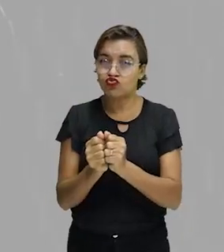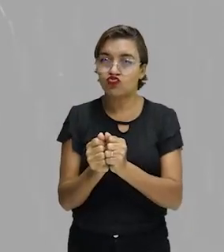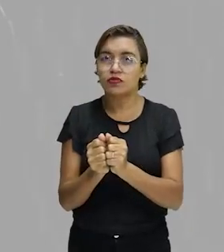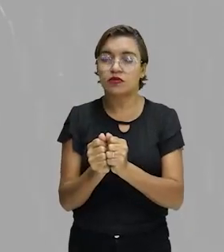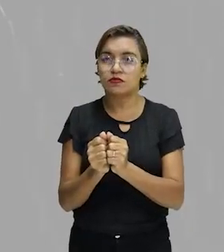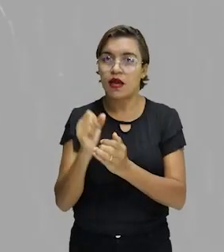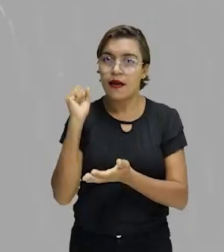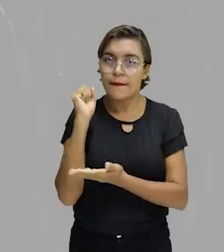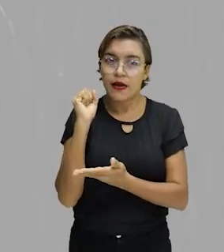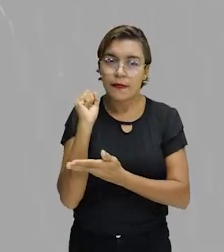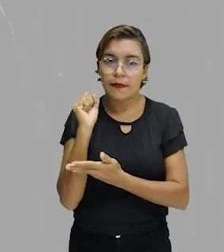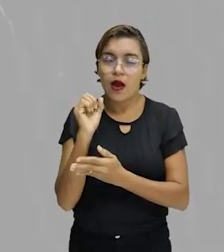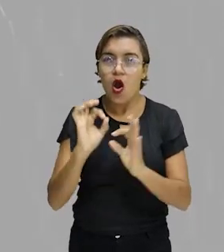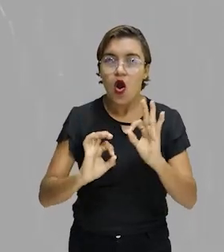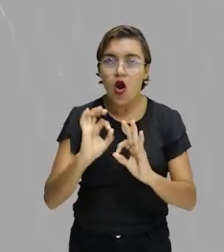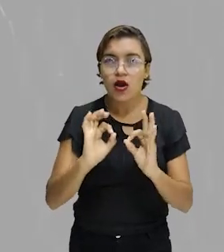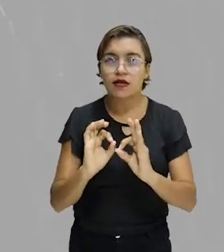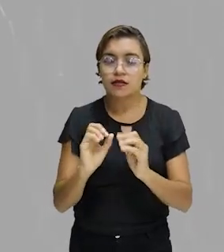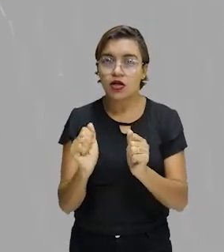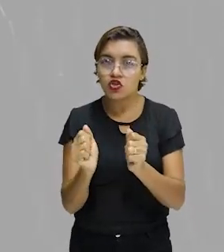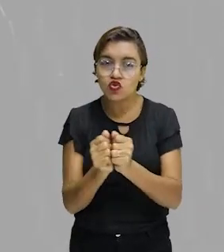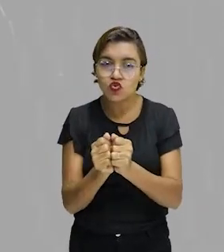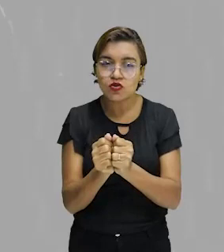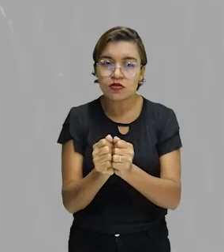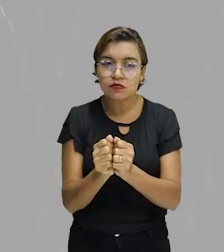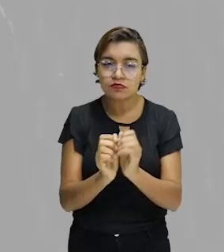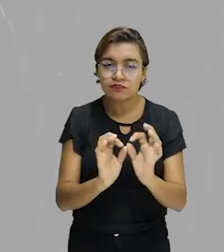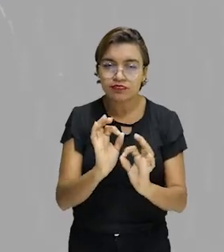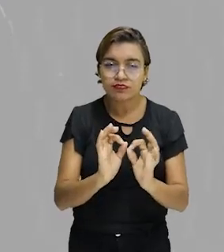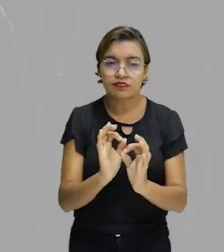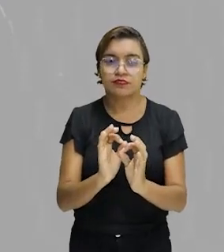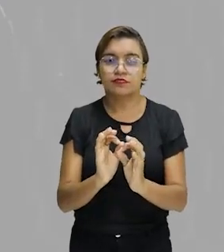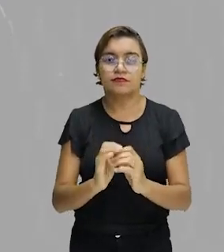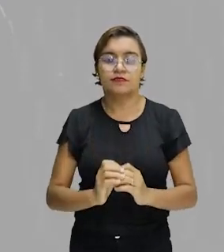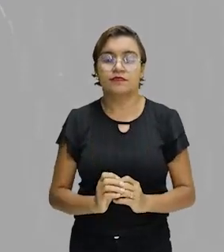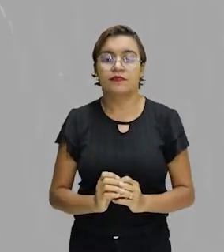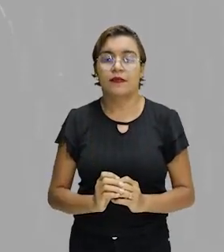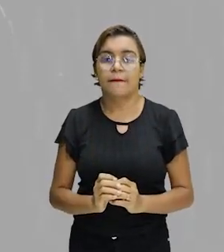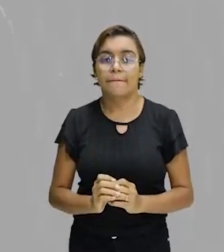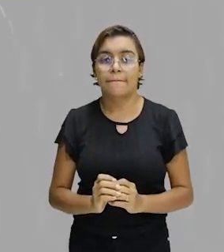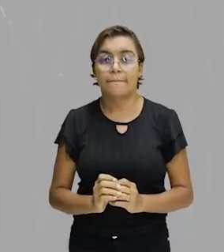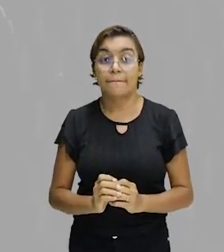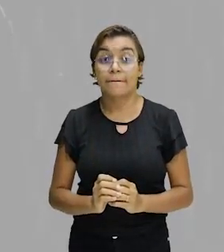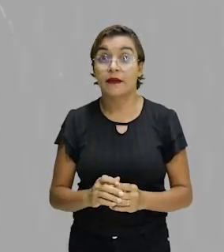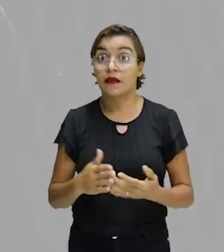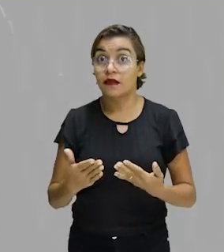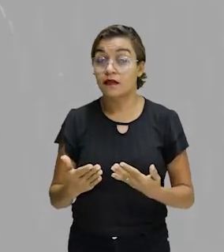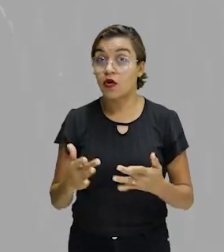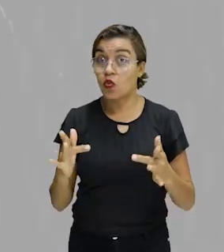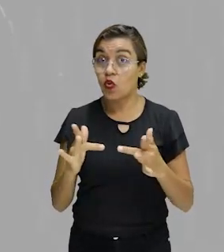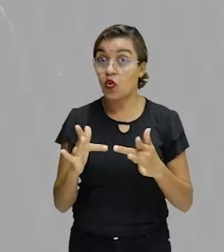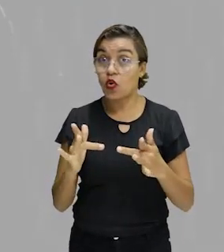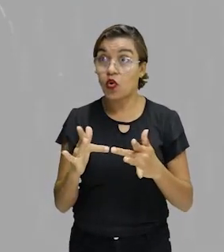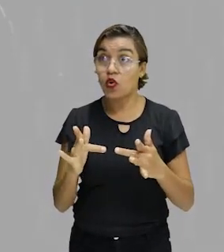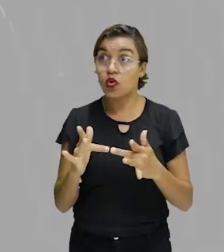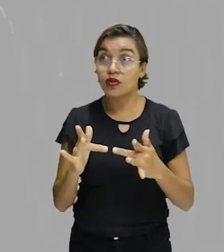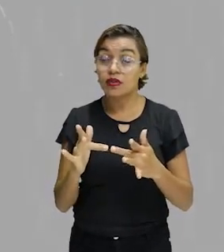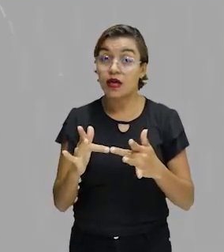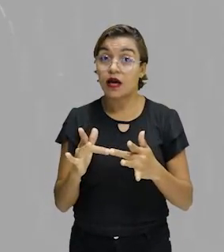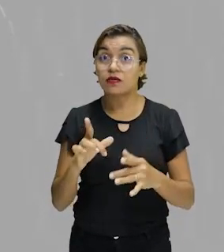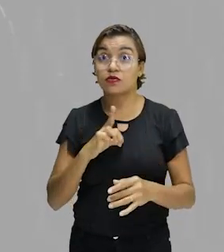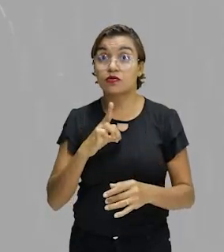lenha ela está toda juntinha. Então, no fim das contas, a superfície de contato é só essa